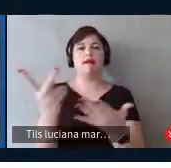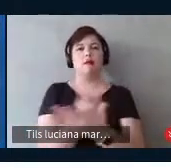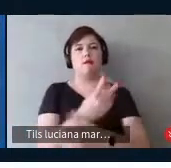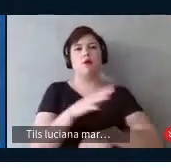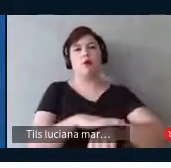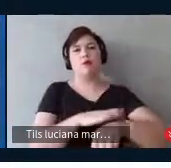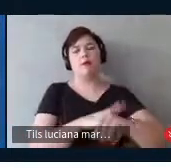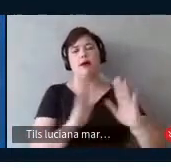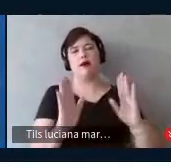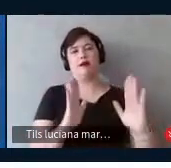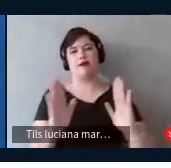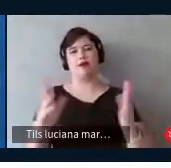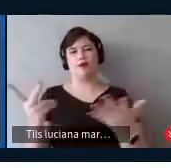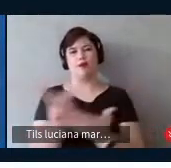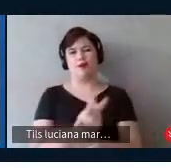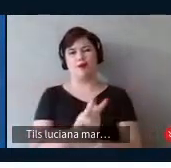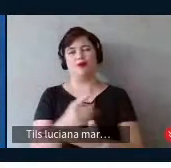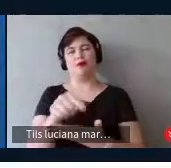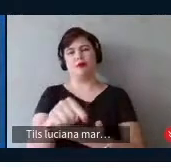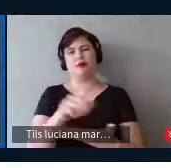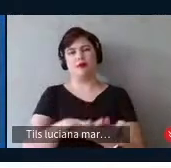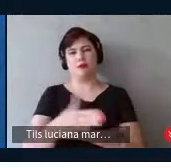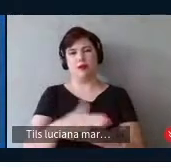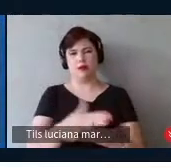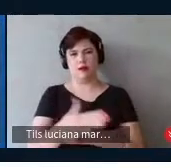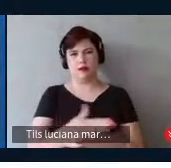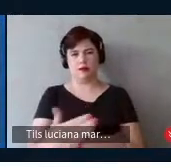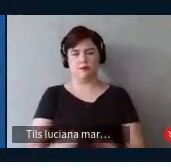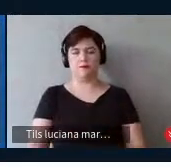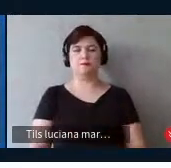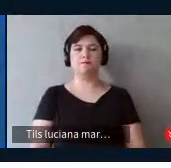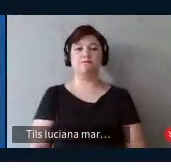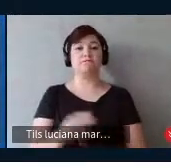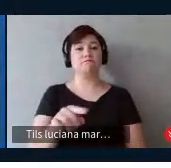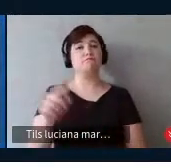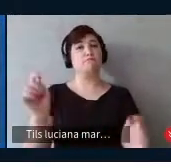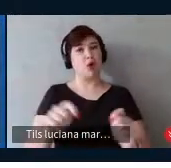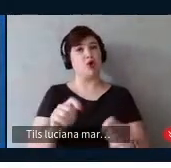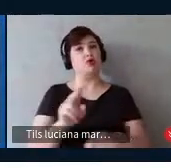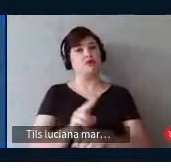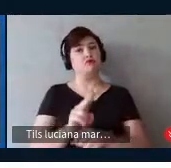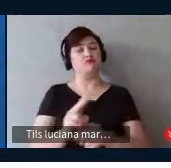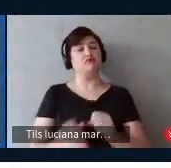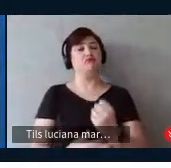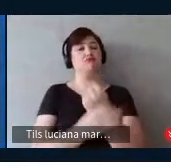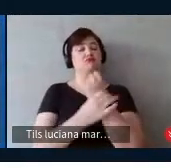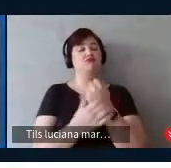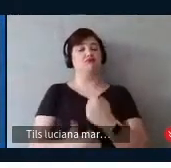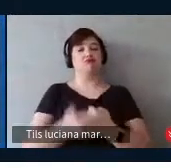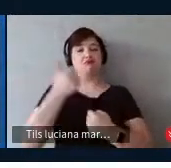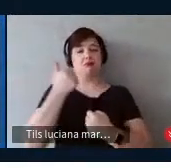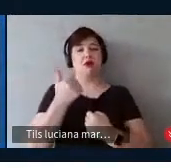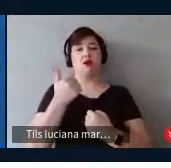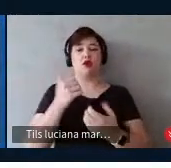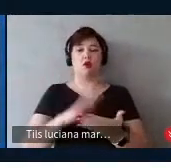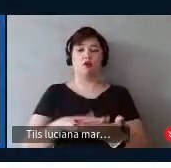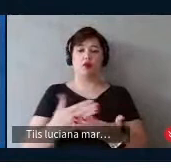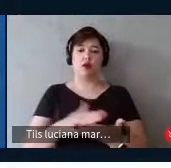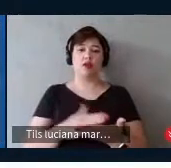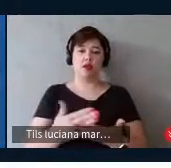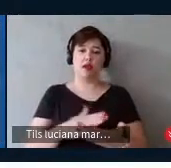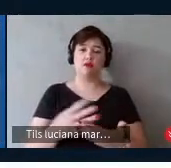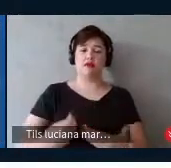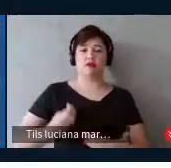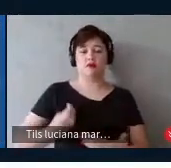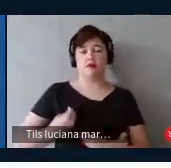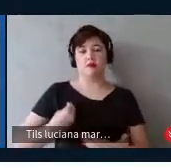acontecendo naquele momento da interpretação. E isso dá uma previsibilidade, uma segurança maior para o intérprete que está ali na hora.